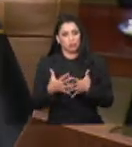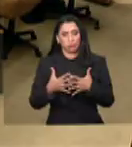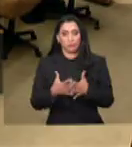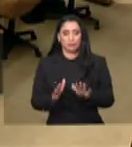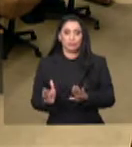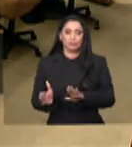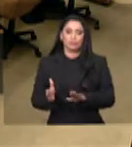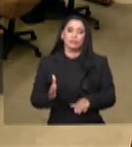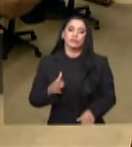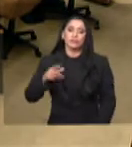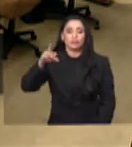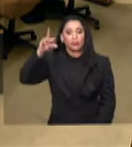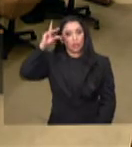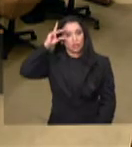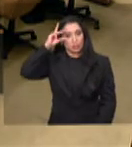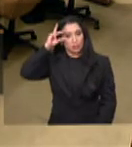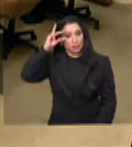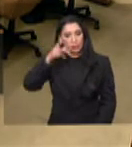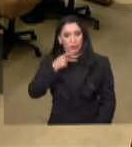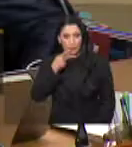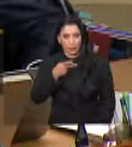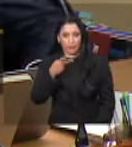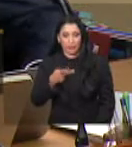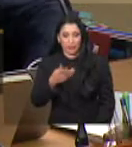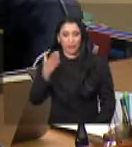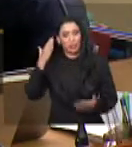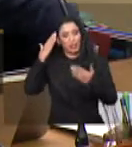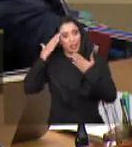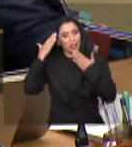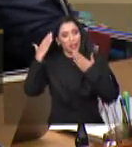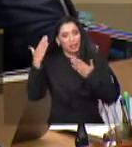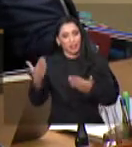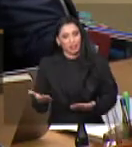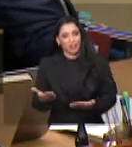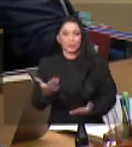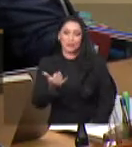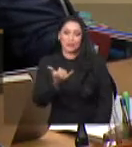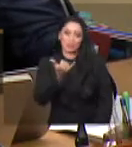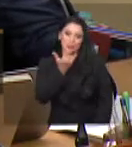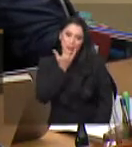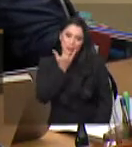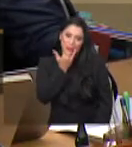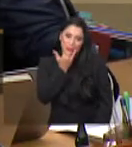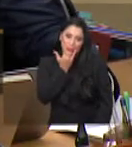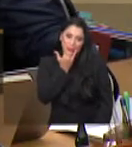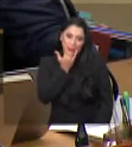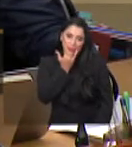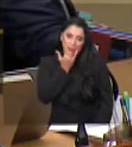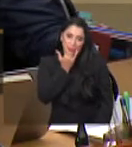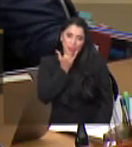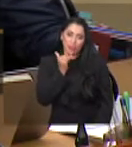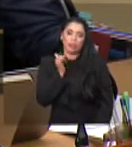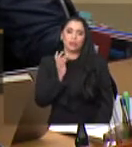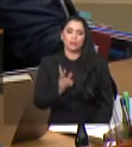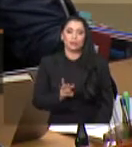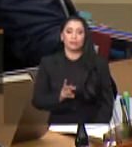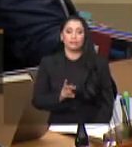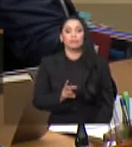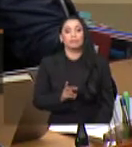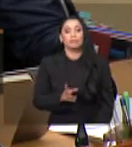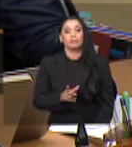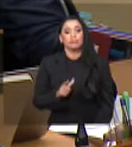Agradeço o ministro Gilmar Mendes e me permita também com a devida vênia ainda que reconhecendo